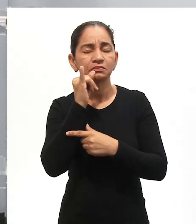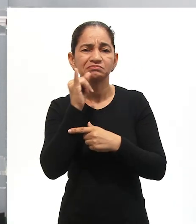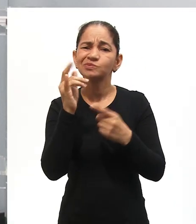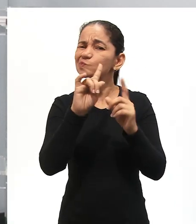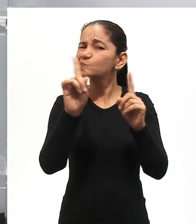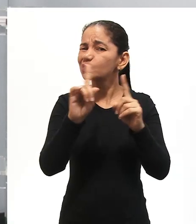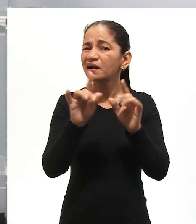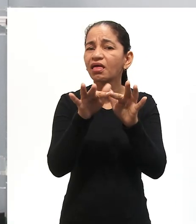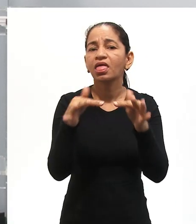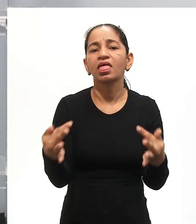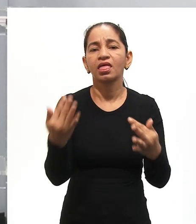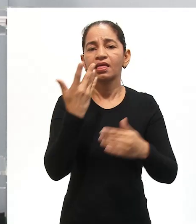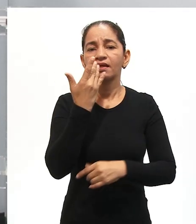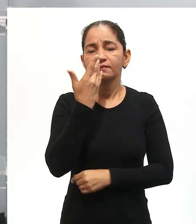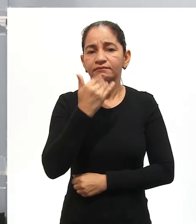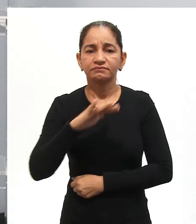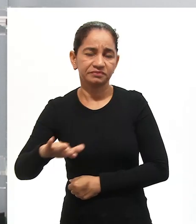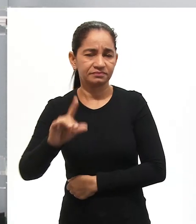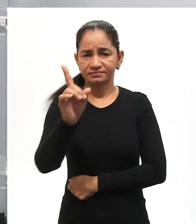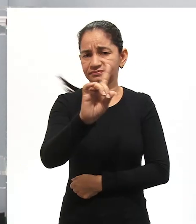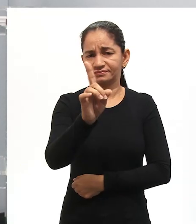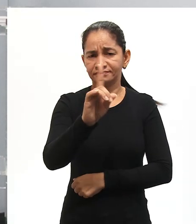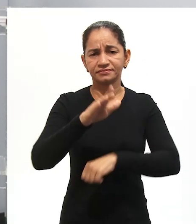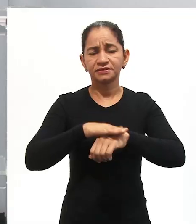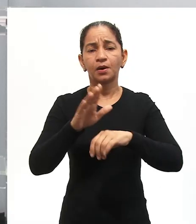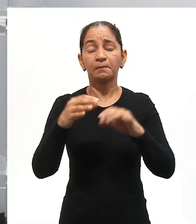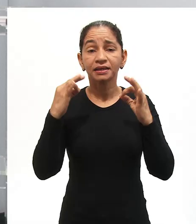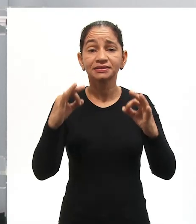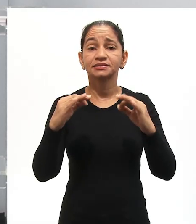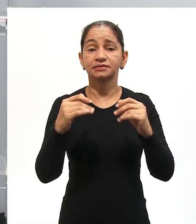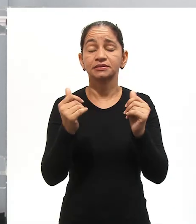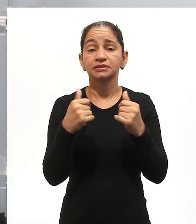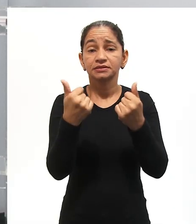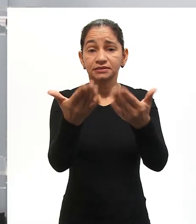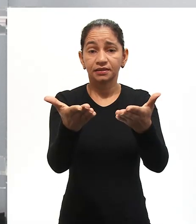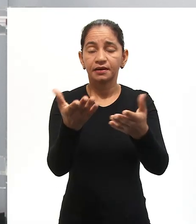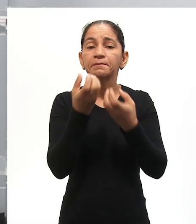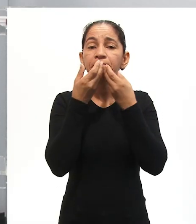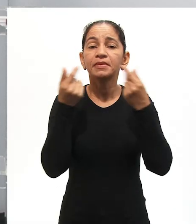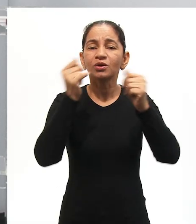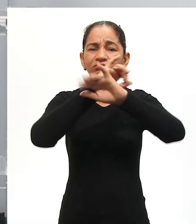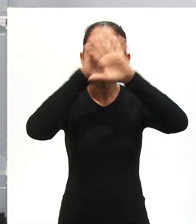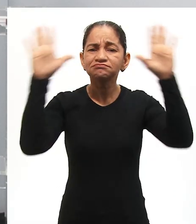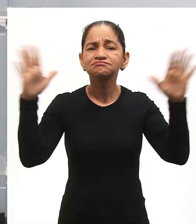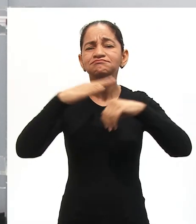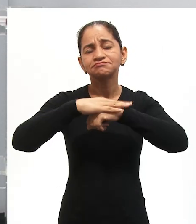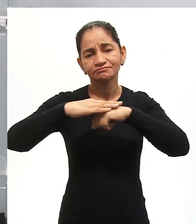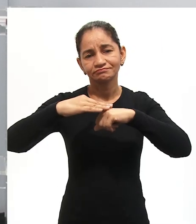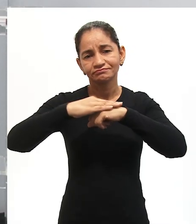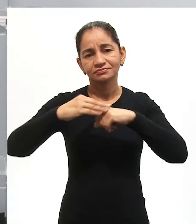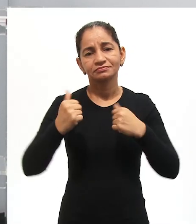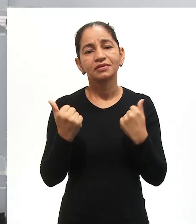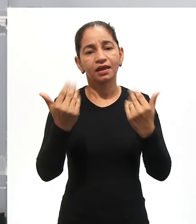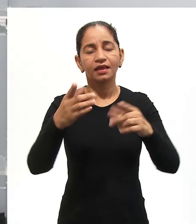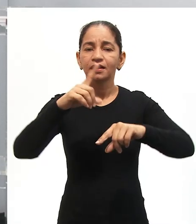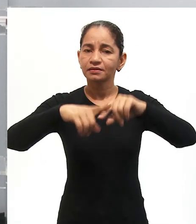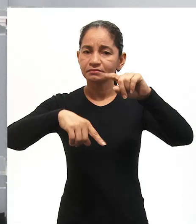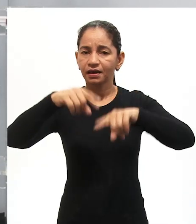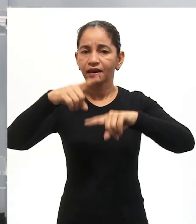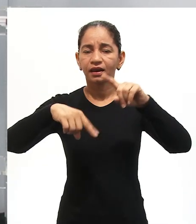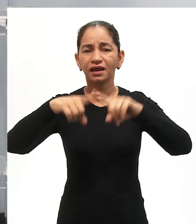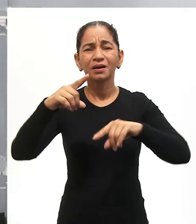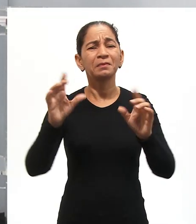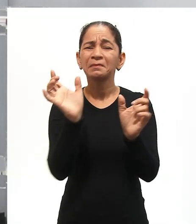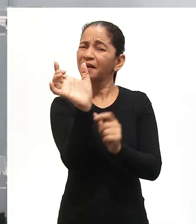não digo infantilizado, tá, pessoal? Mas quanto mais a gente entregar com carinho ao aluno, com